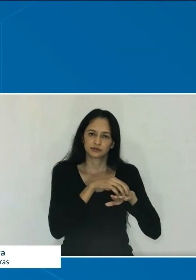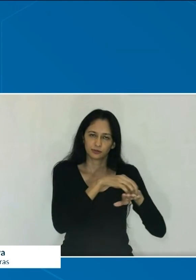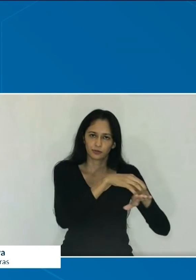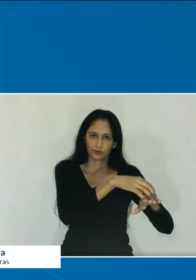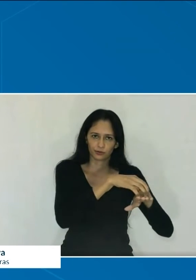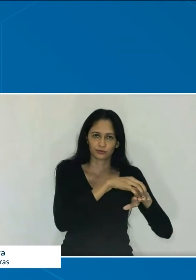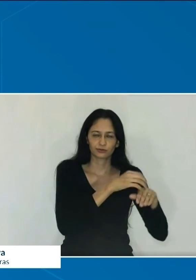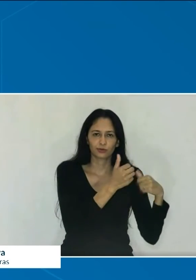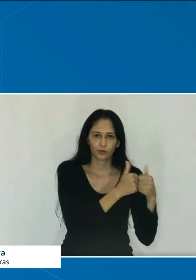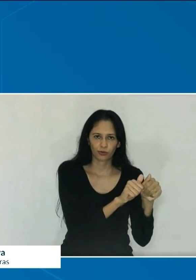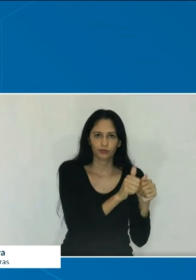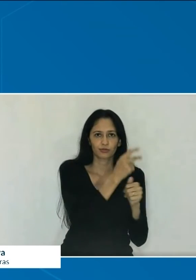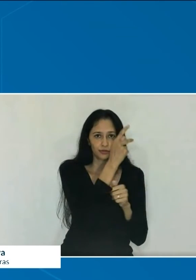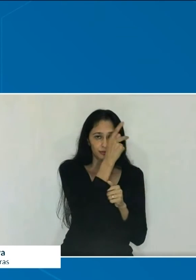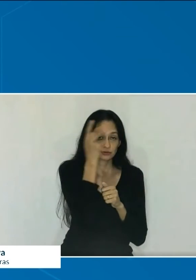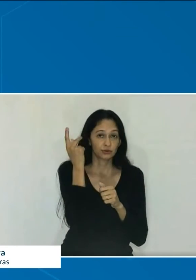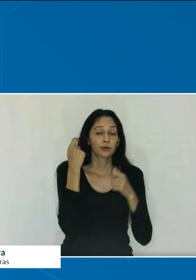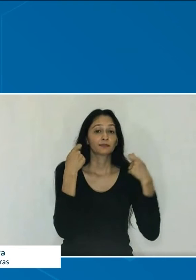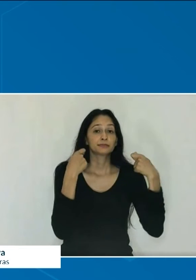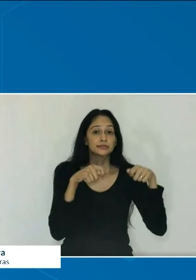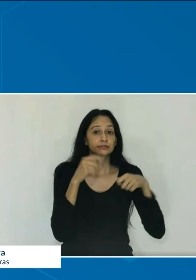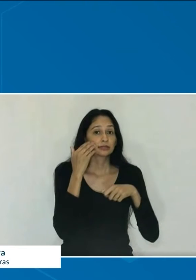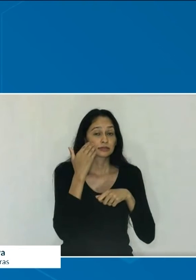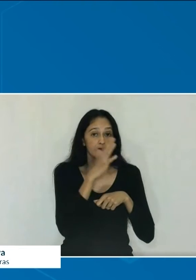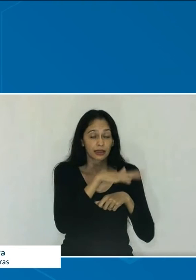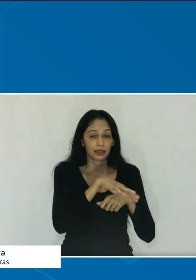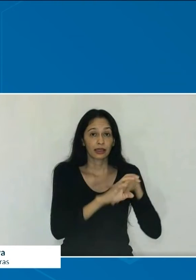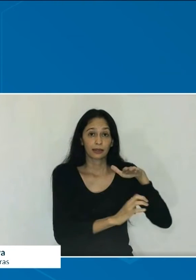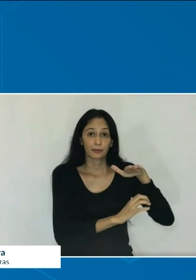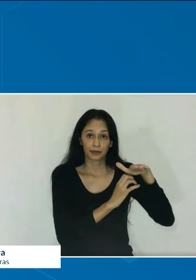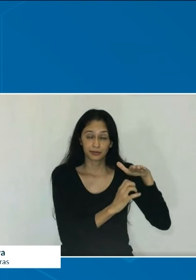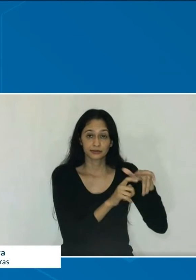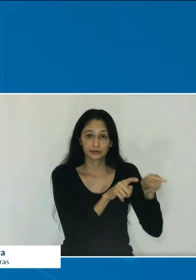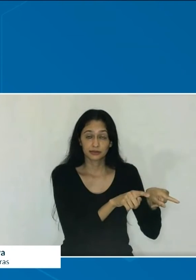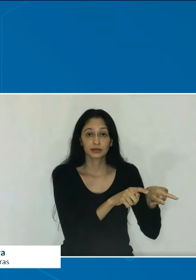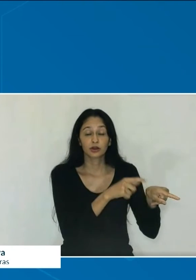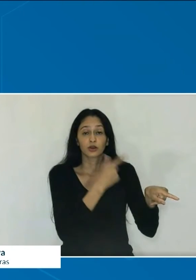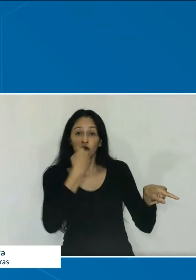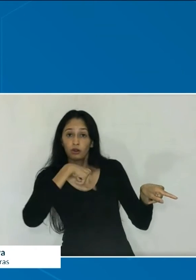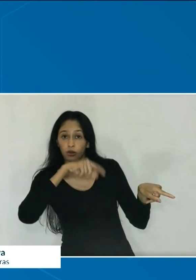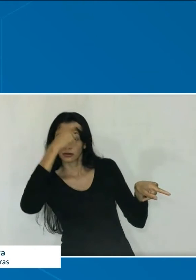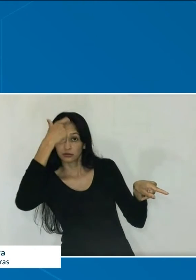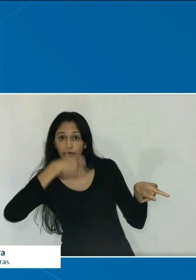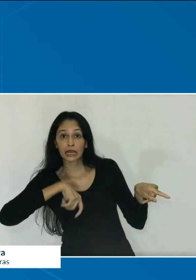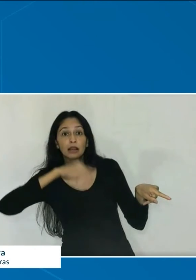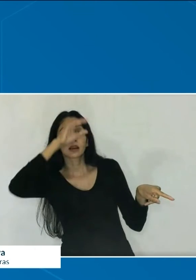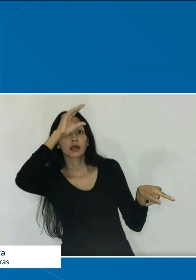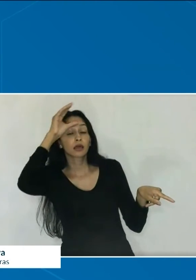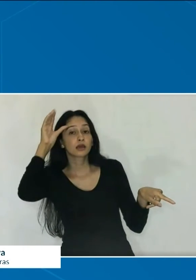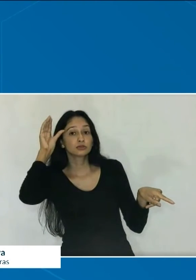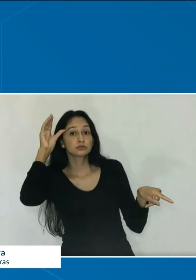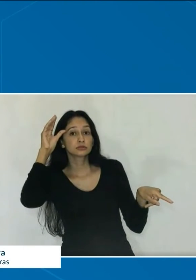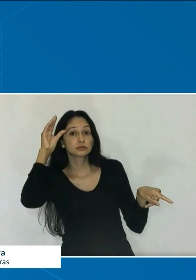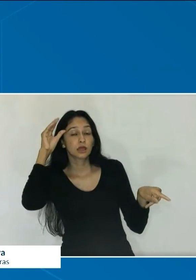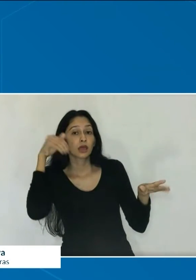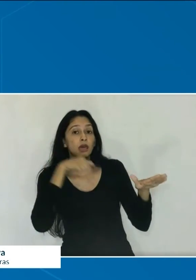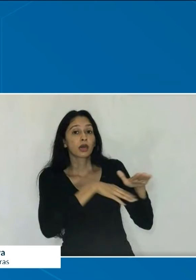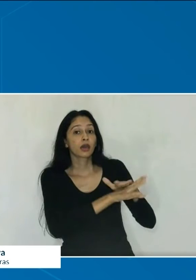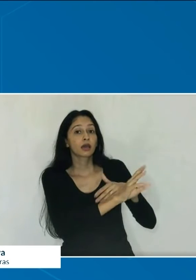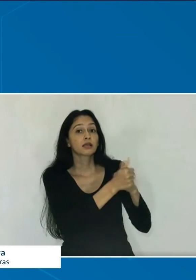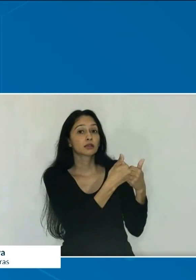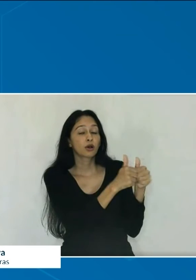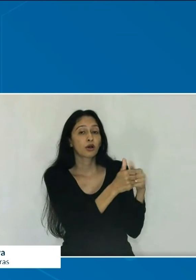gente tem que fazer entender às empresas que eles têm clientes, não têm usuários, né? Então, quando você vê uma pessoa como seu